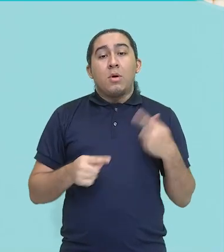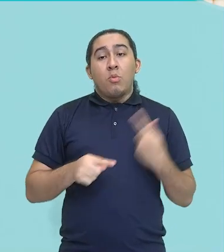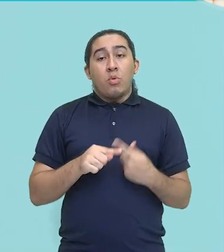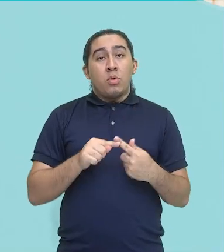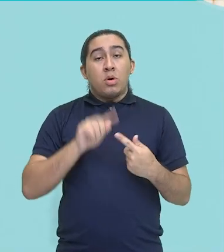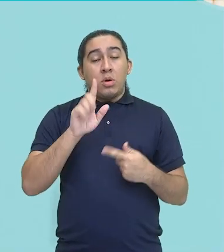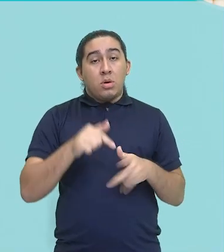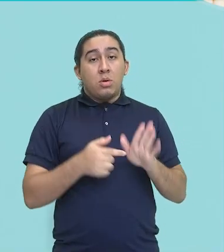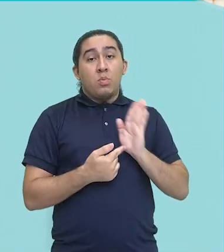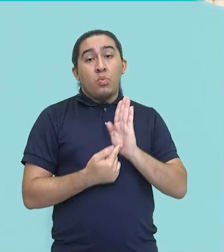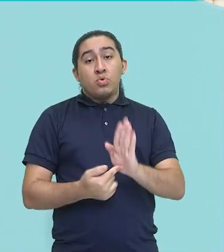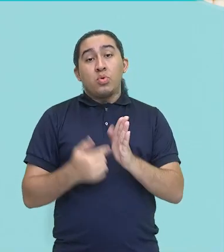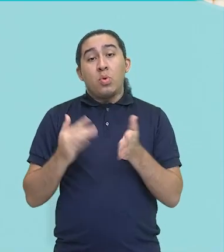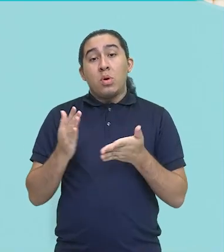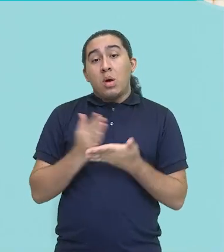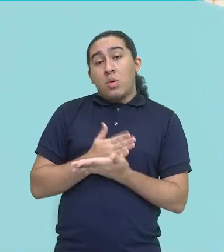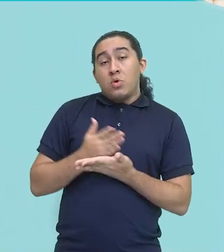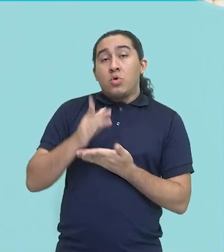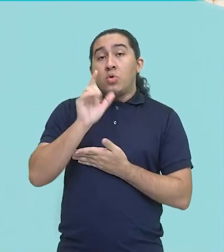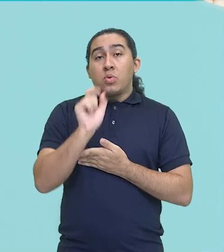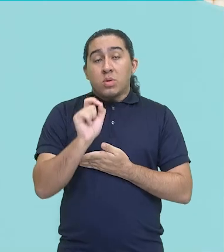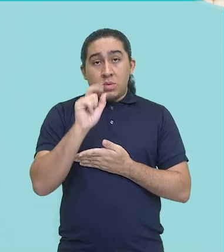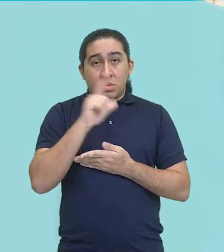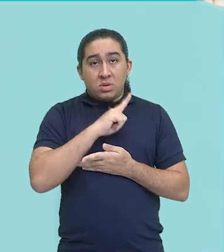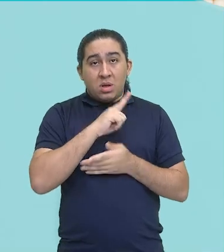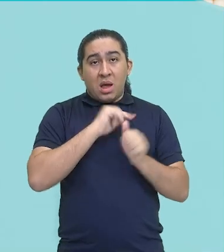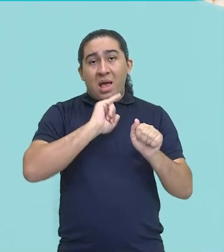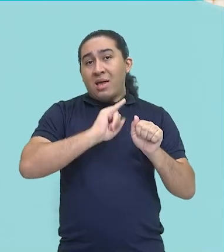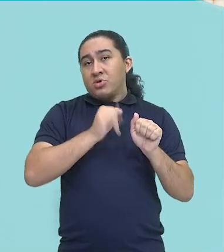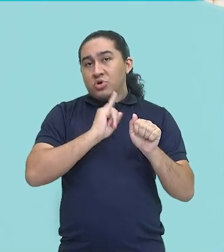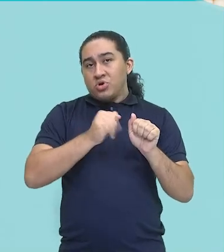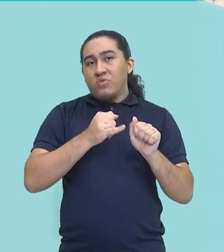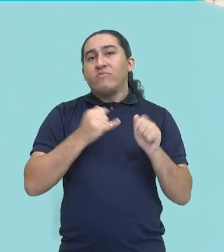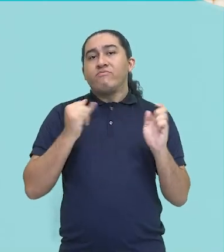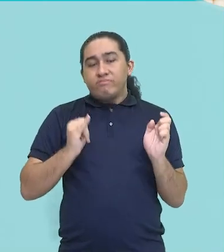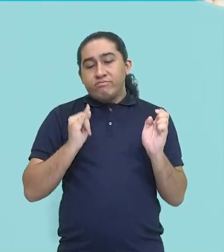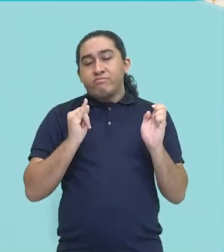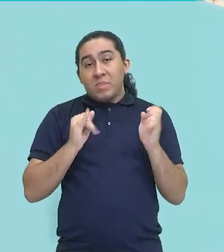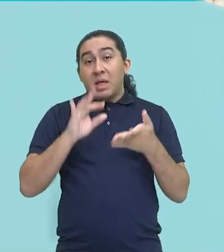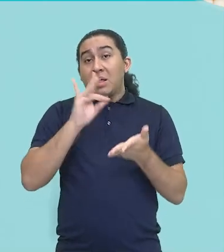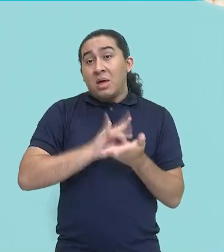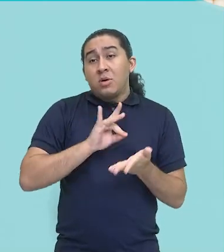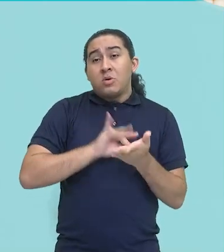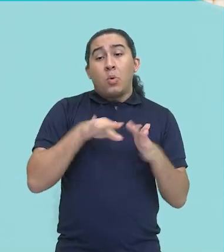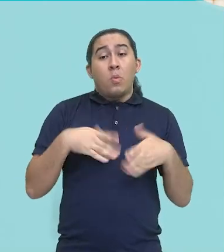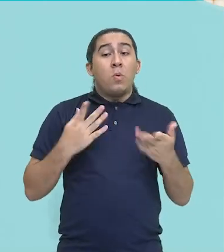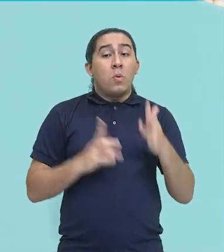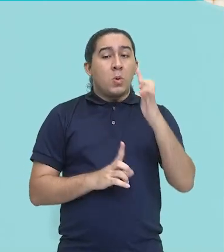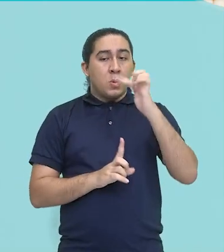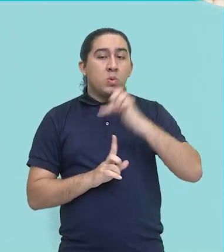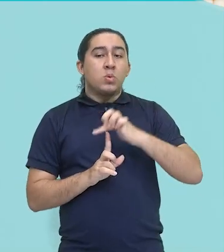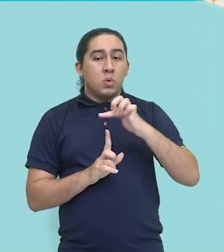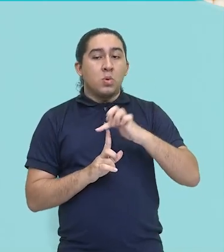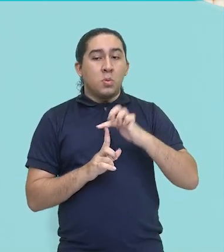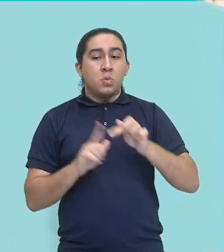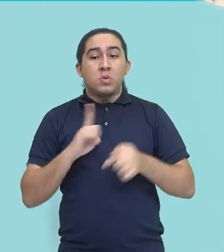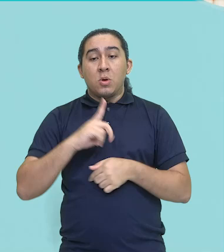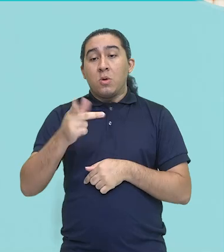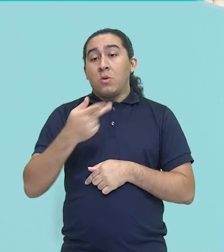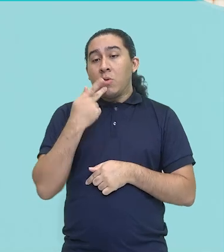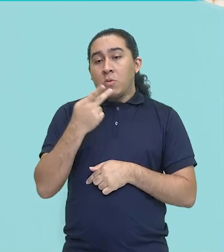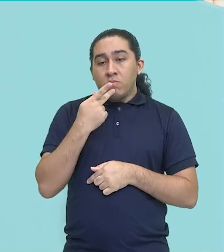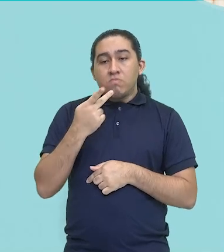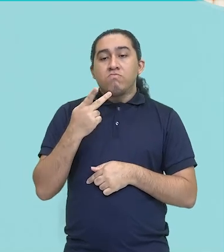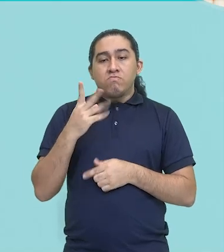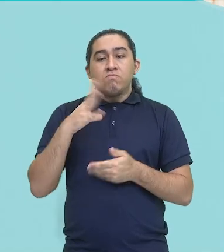aí alguns adjetivos bem específicos de que tipo, né, ele estava